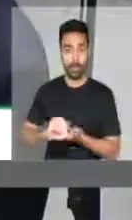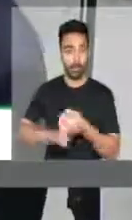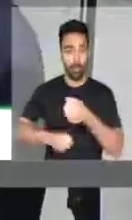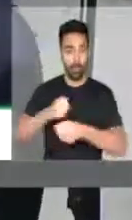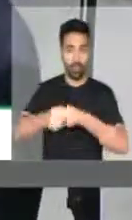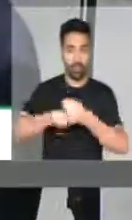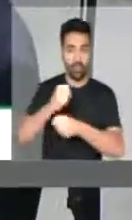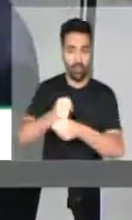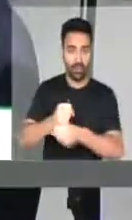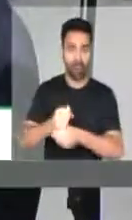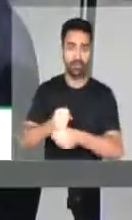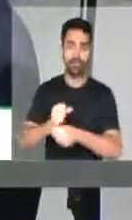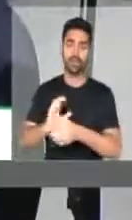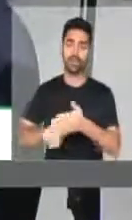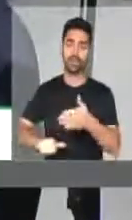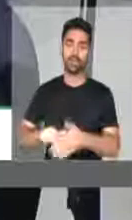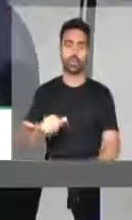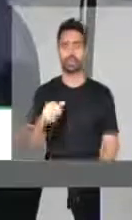vem